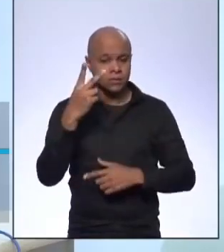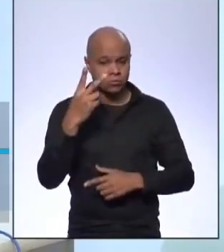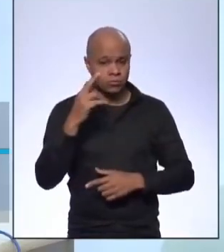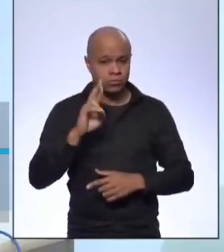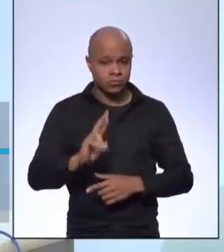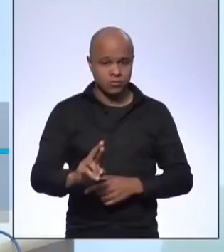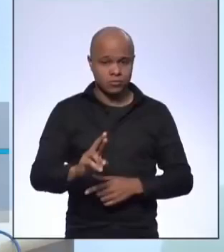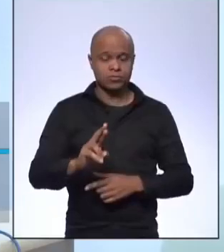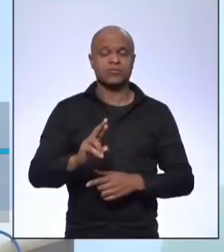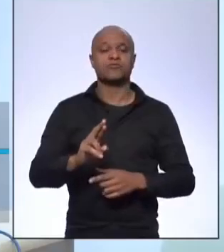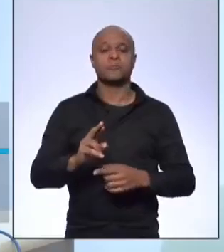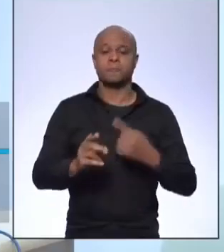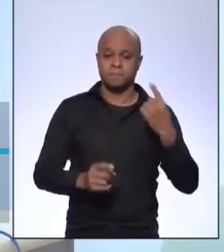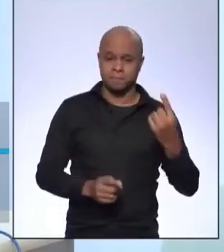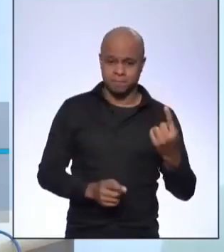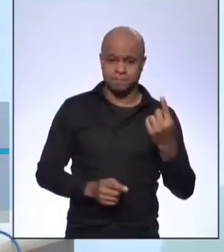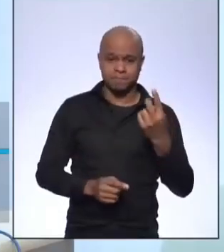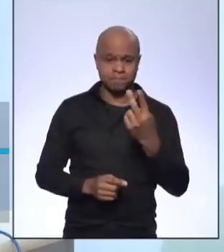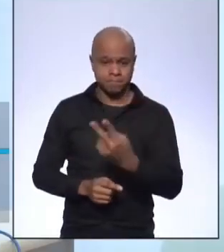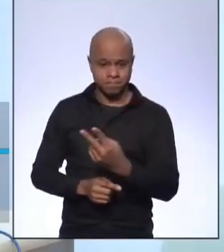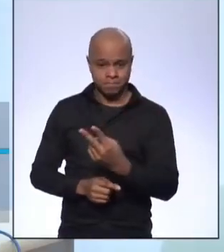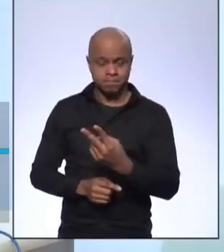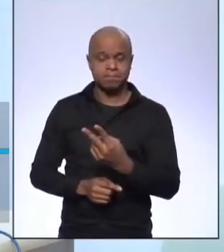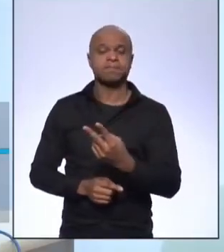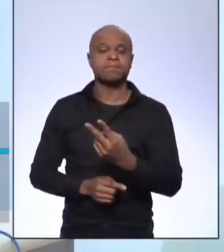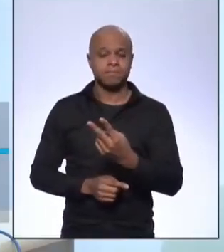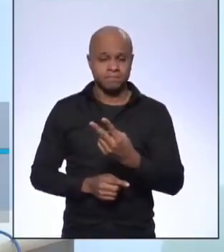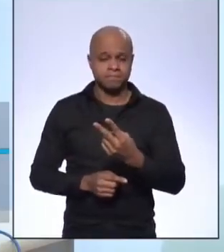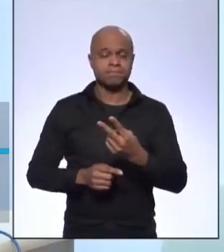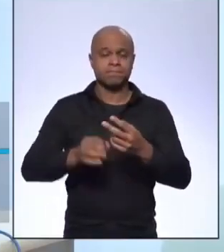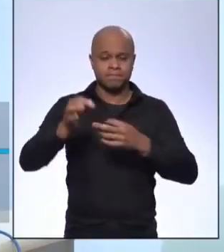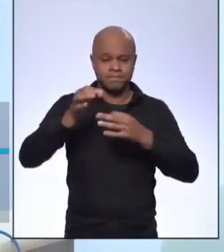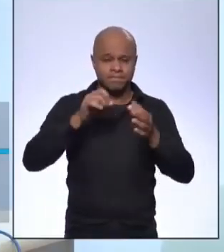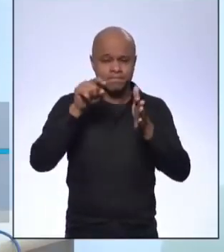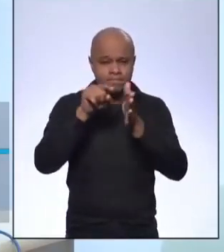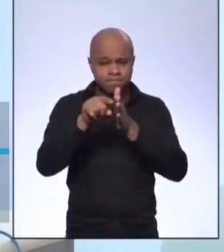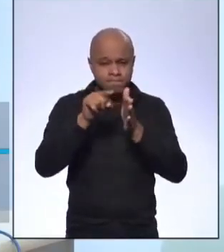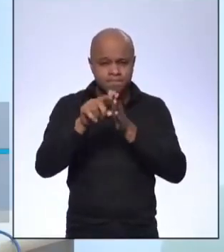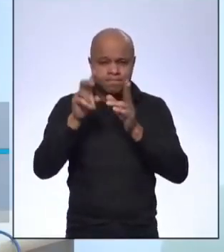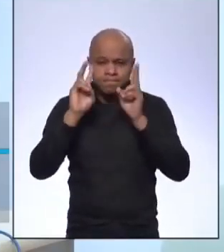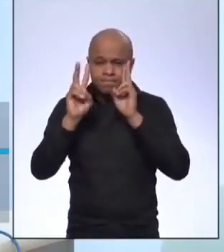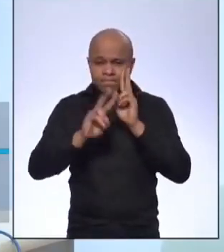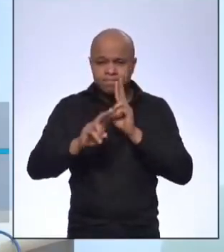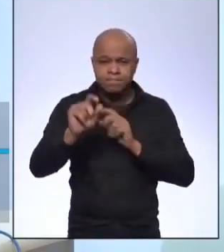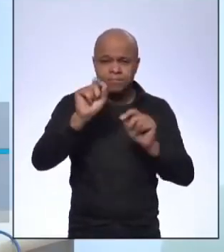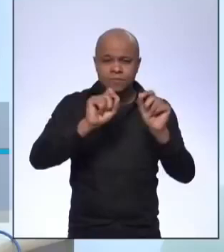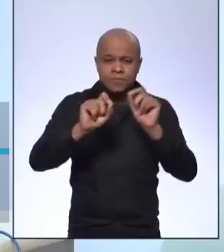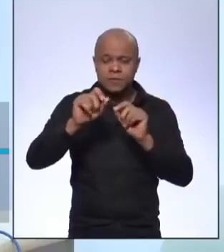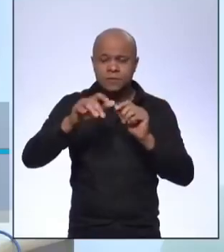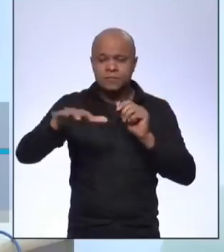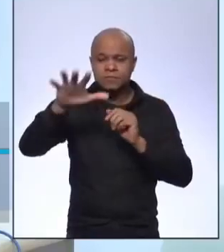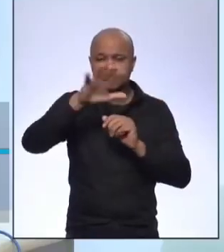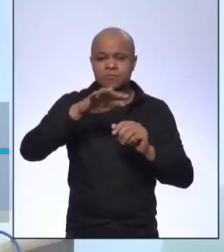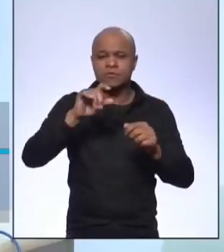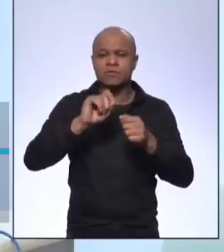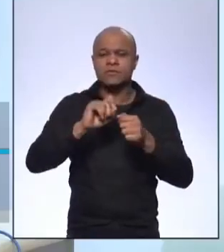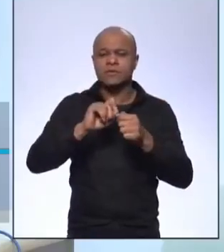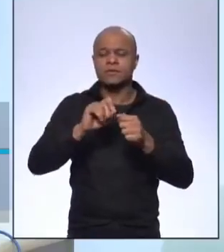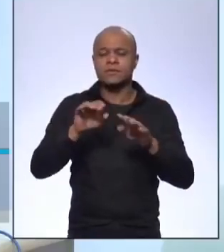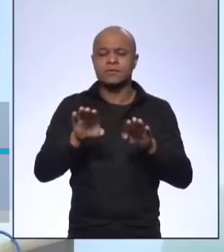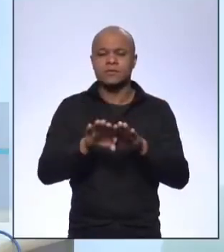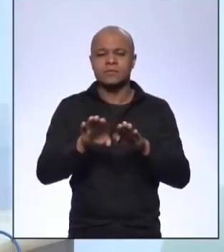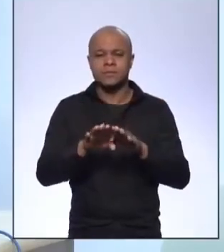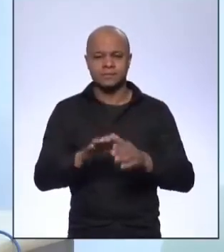respostas, recorte 1 e recorte 2. Vocês também vão identificar quem são os personagens e o que eles estão fazendo. Então, olha